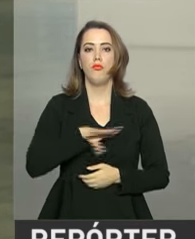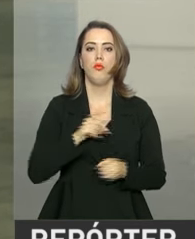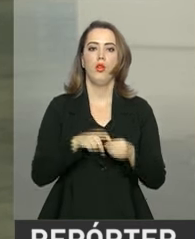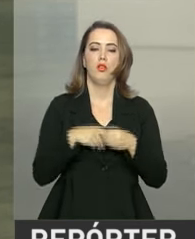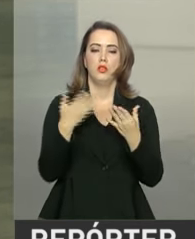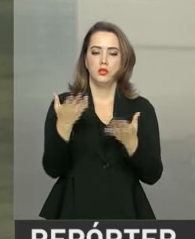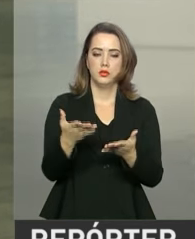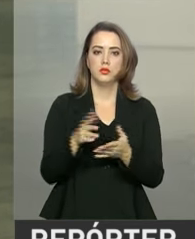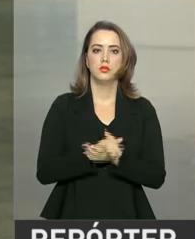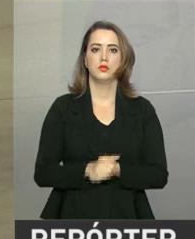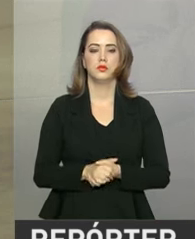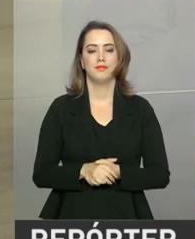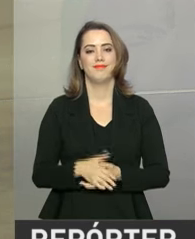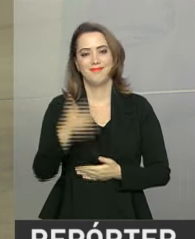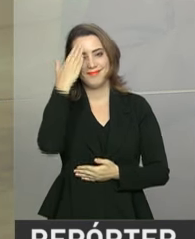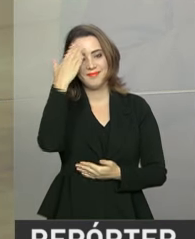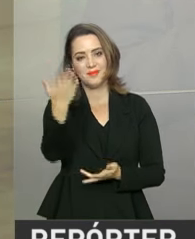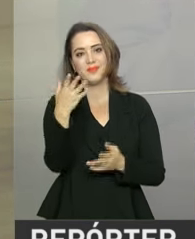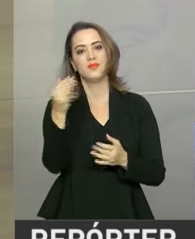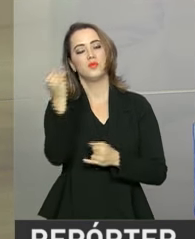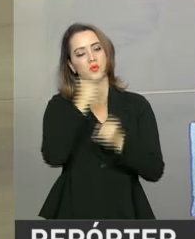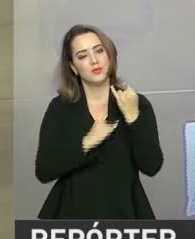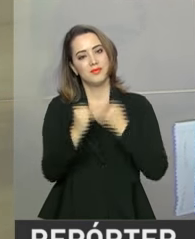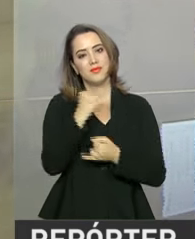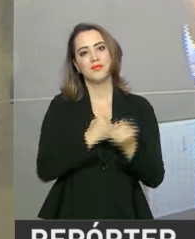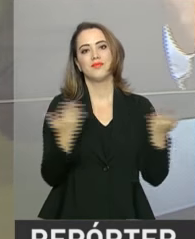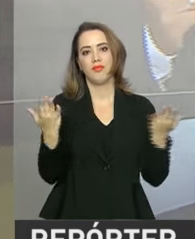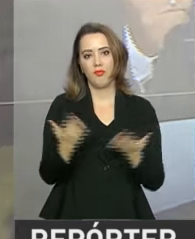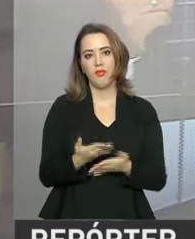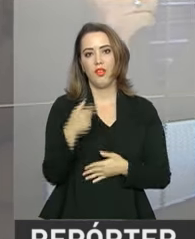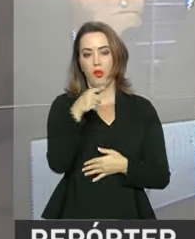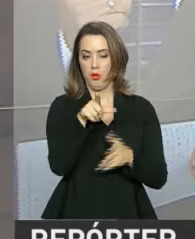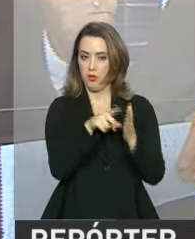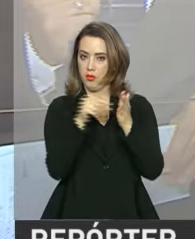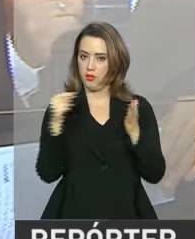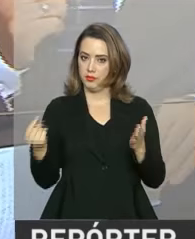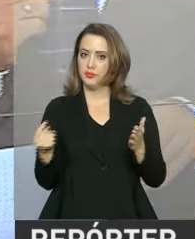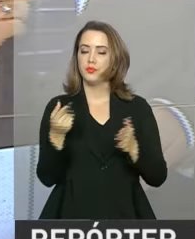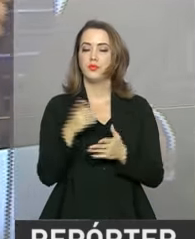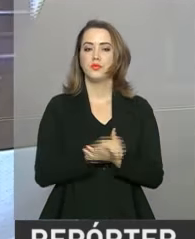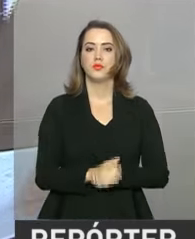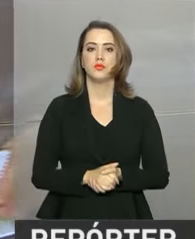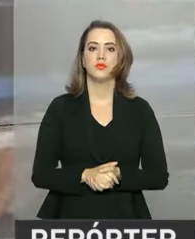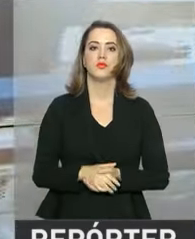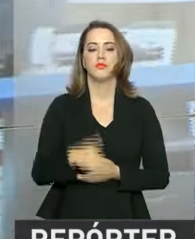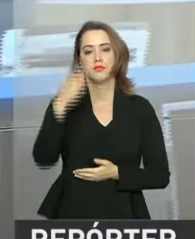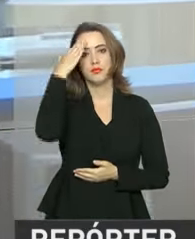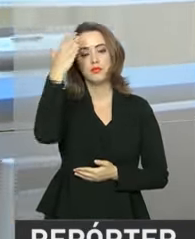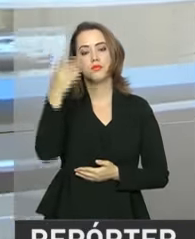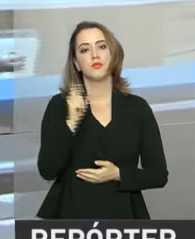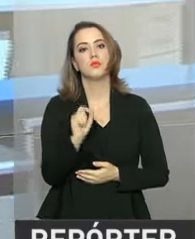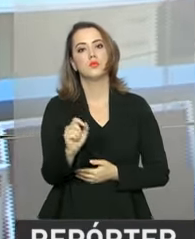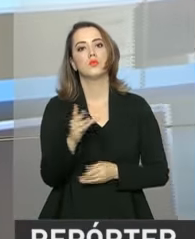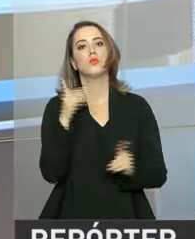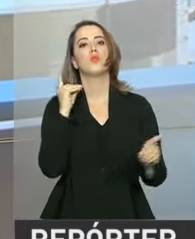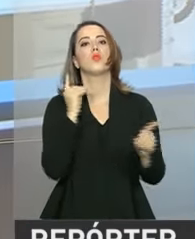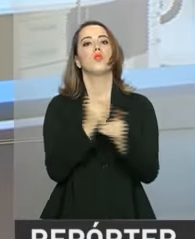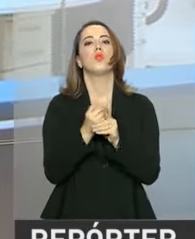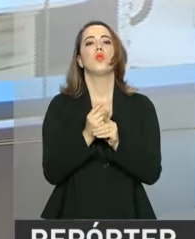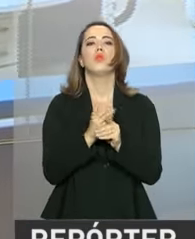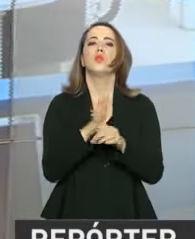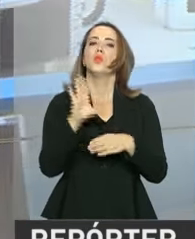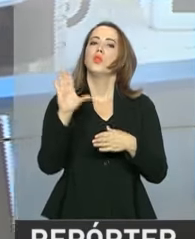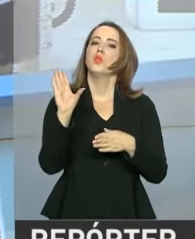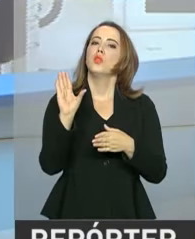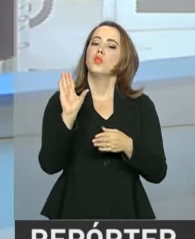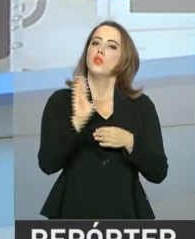você no estúdio, Jaime. Paulo, obrigado pelas informações ao vivo do Palácio do Planalto. Qualquer novidade, chama a gente aqui. Obrigado. Encontros de coordenação